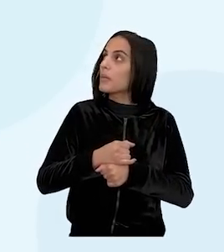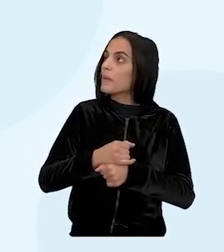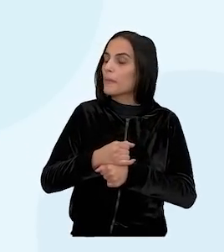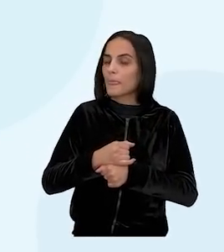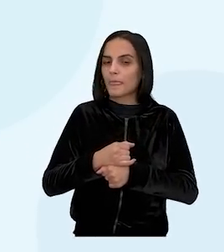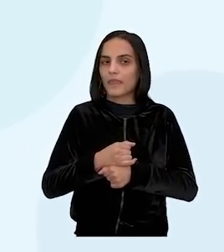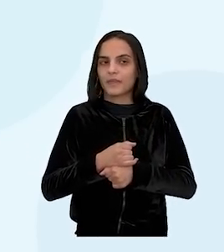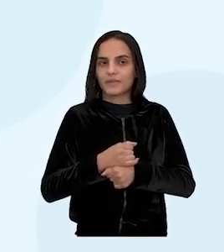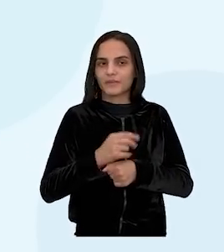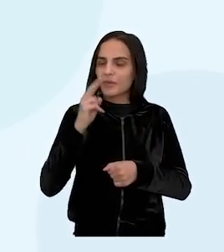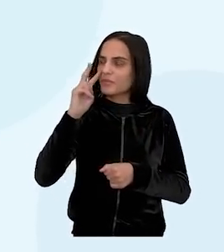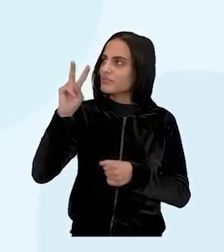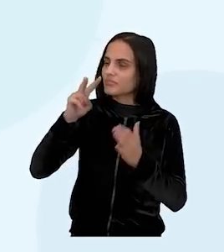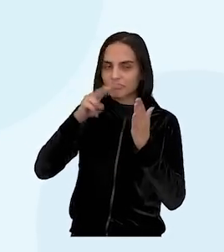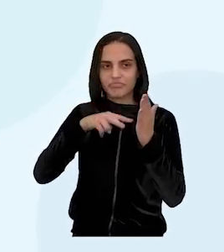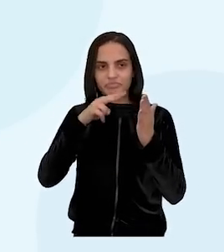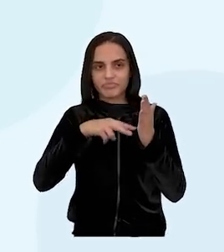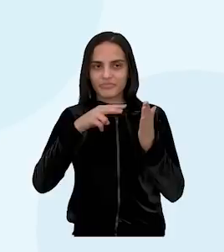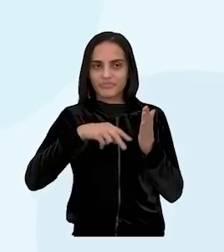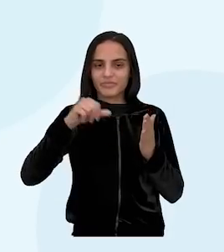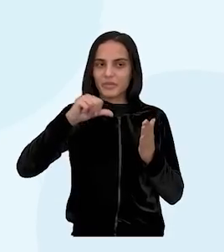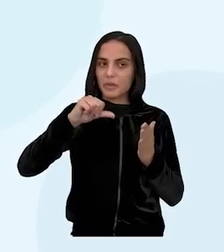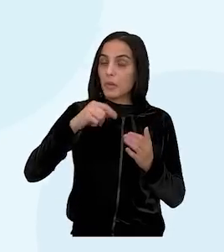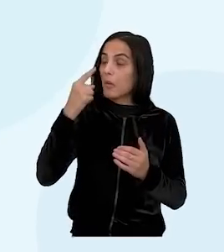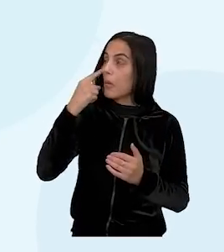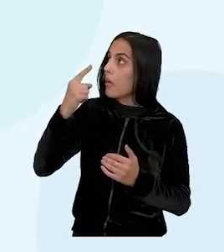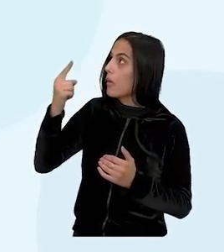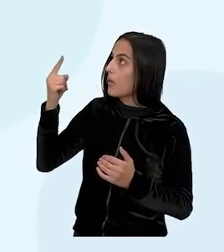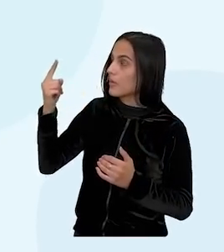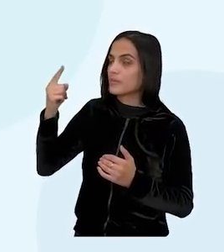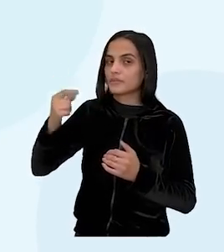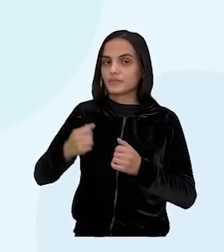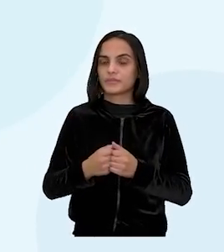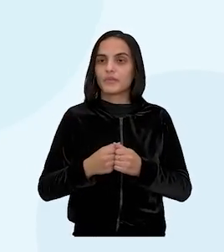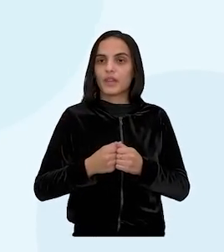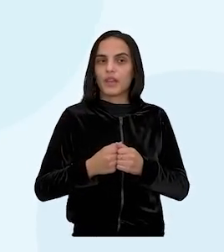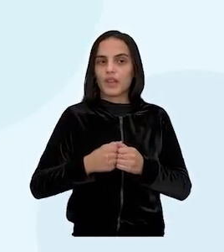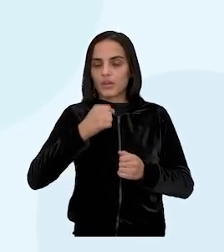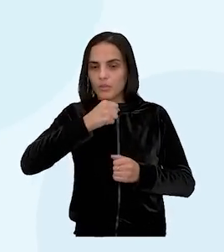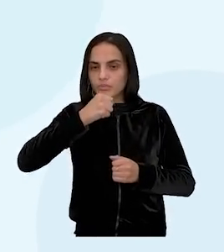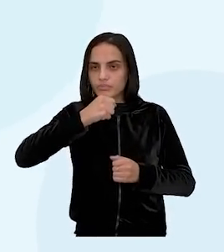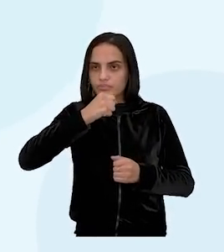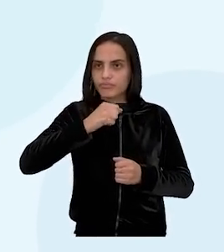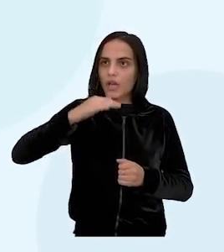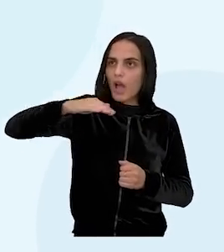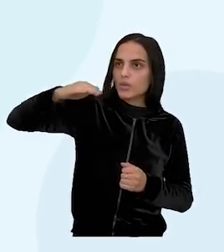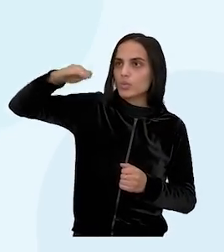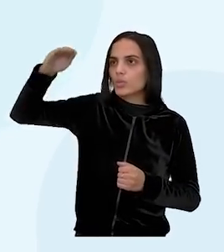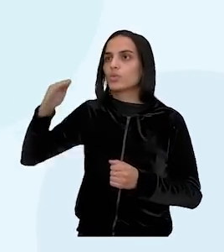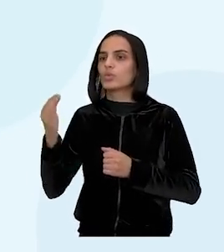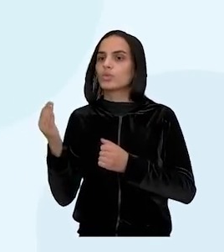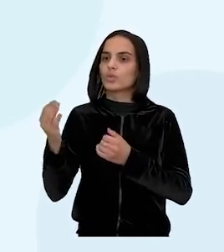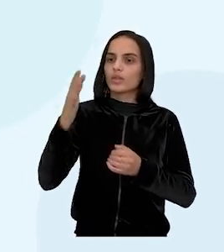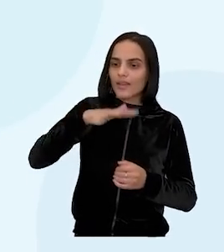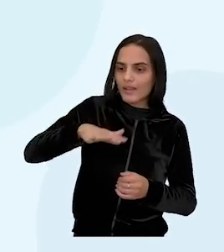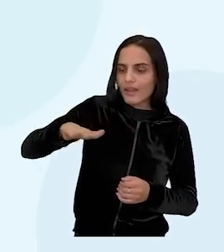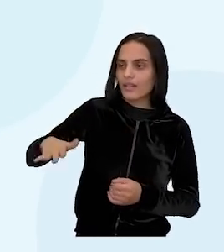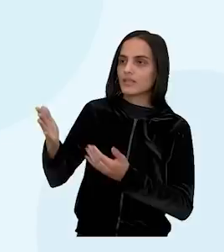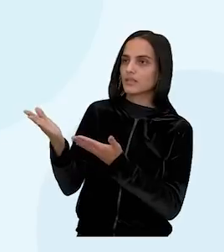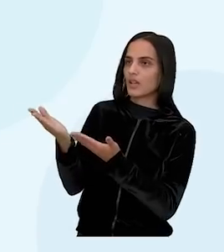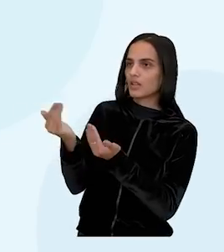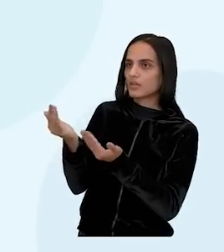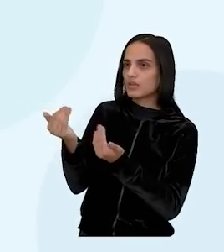essa leitura, eu vou voltar, peraí. A entrevista que ouvimos é mais direcionada aos adultos, porém, crianças, adolescentes e jovens